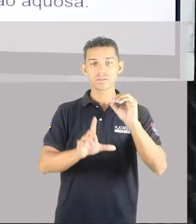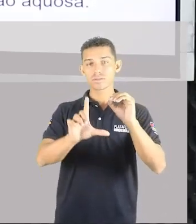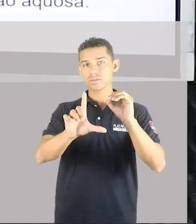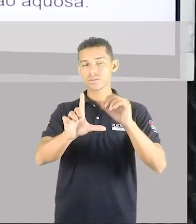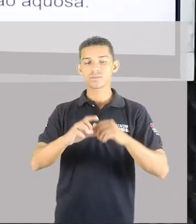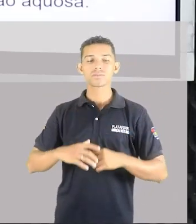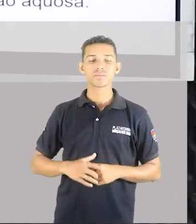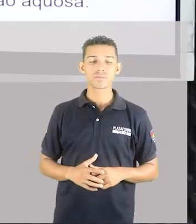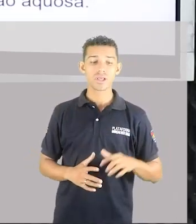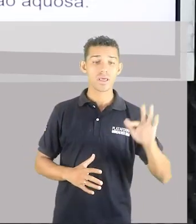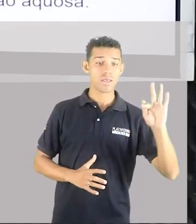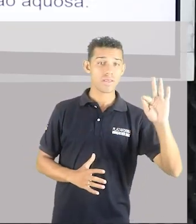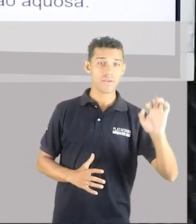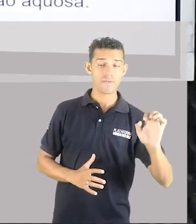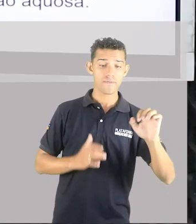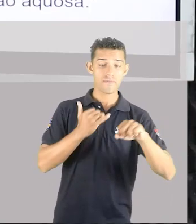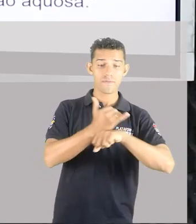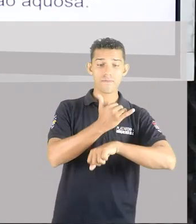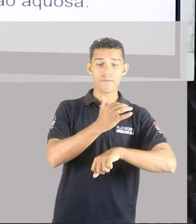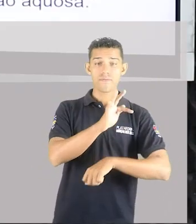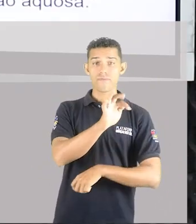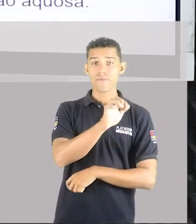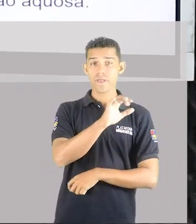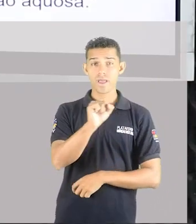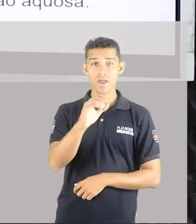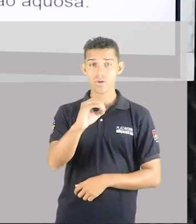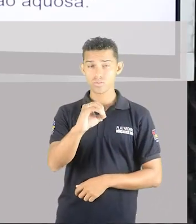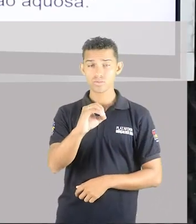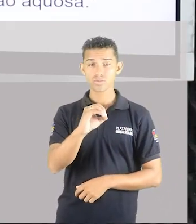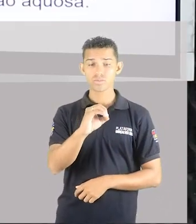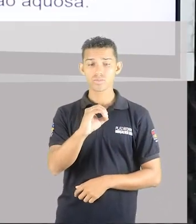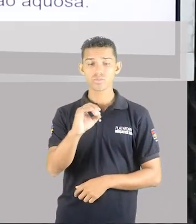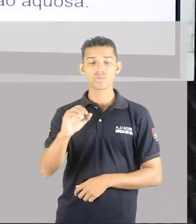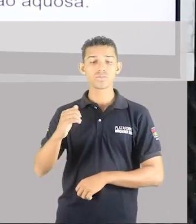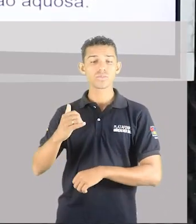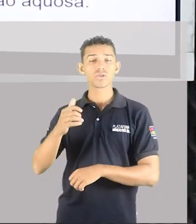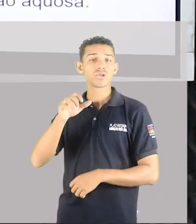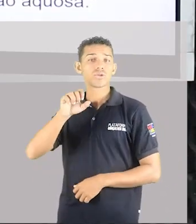Ferro sólido. Então eu coloco o estado físico da substância bem ali.